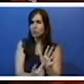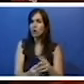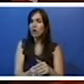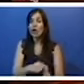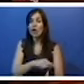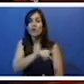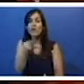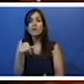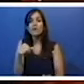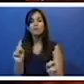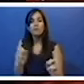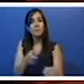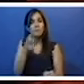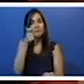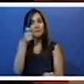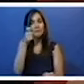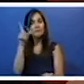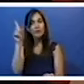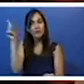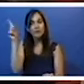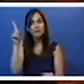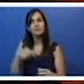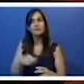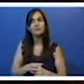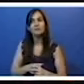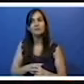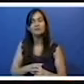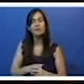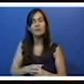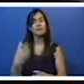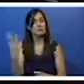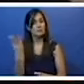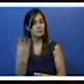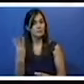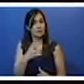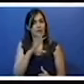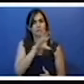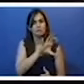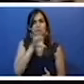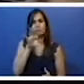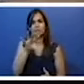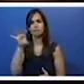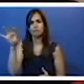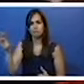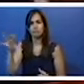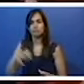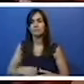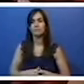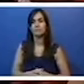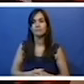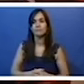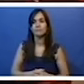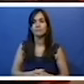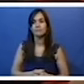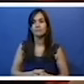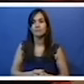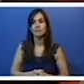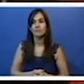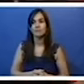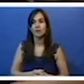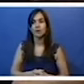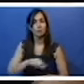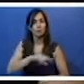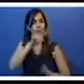vocês vão observar esta certa são três momentos aí do nosso globo terrestre Considerando o